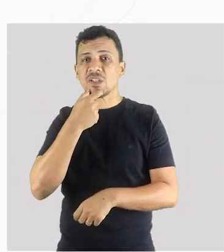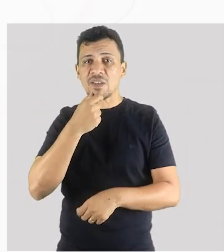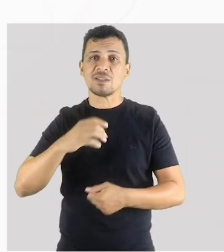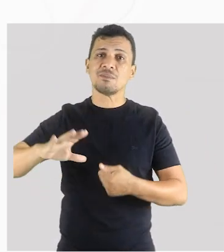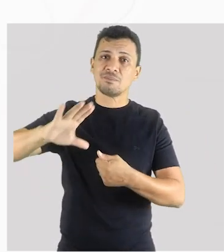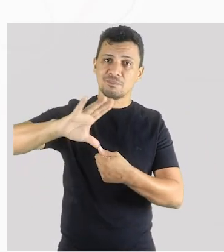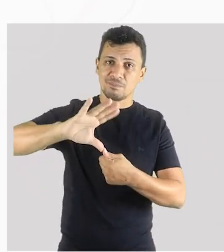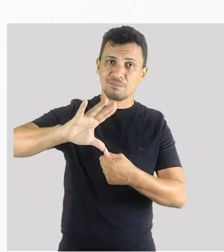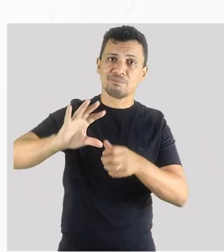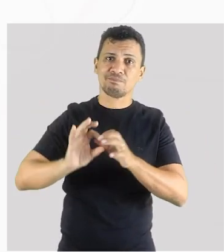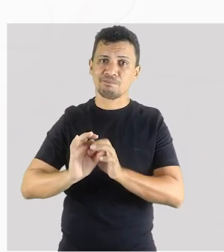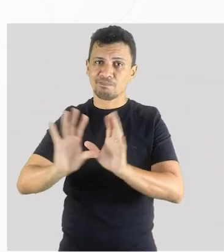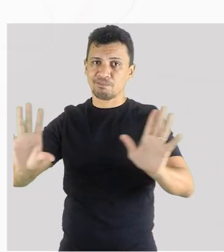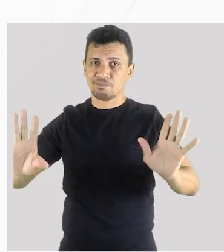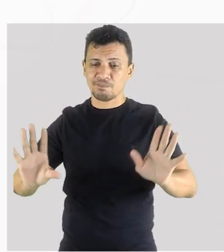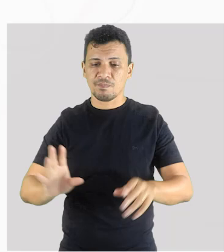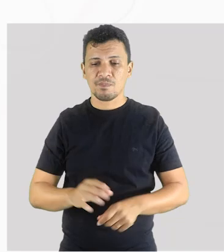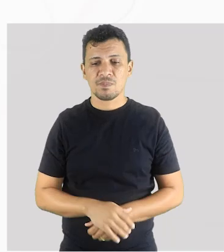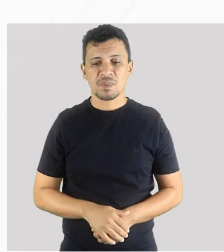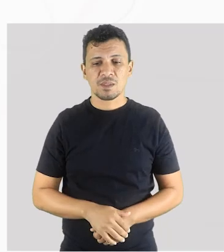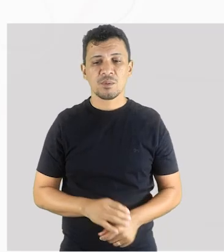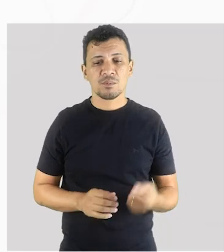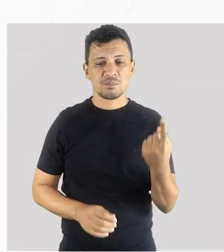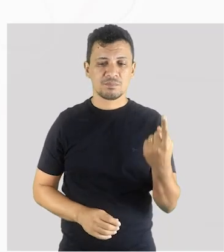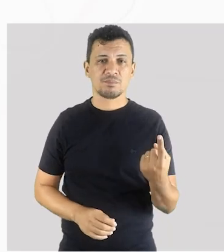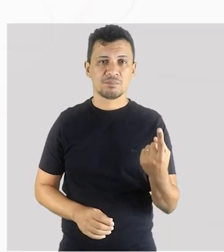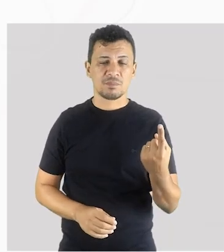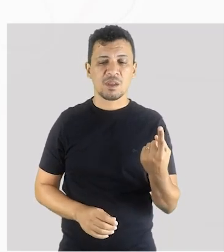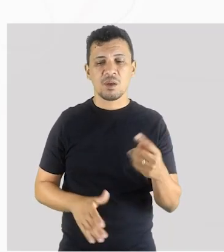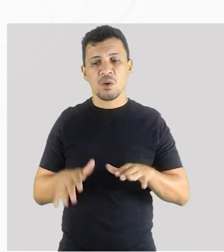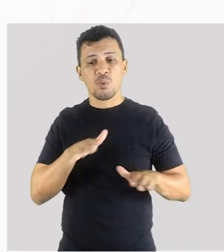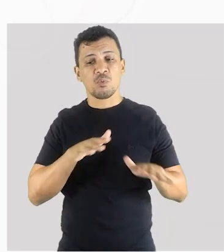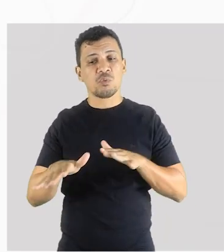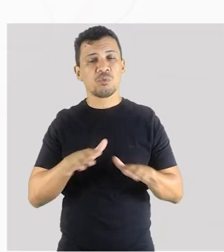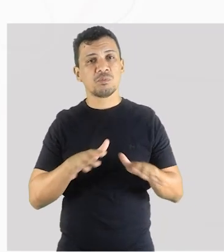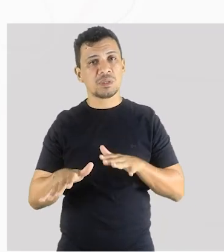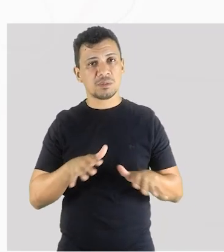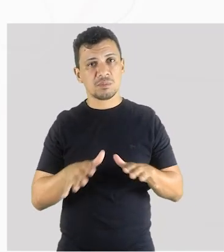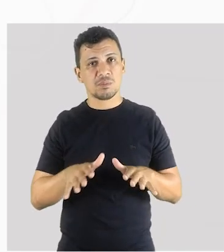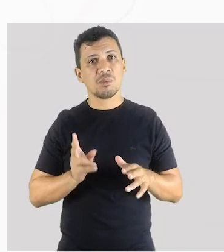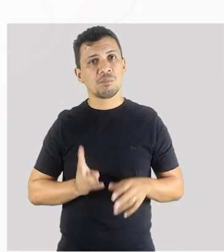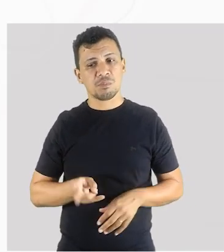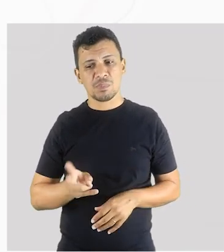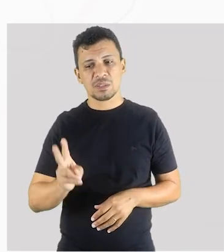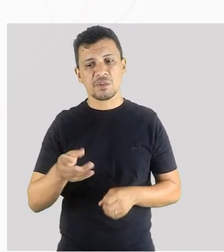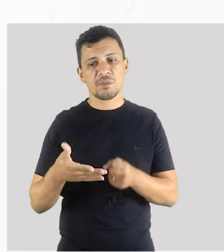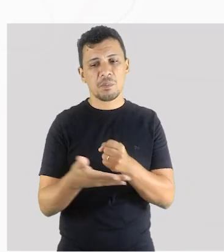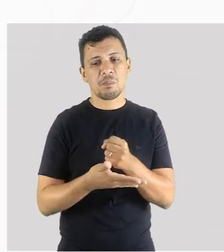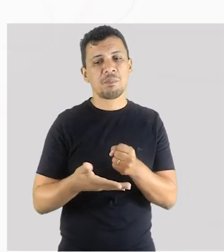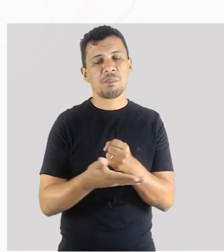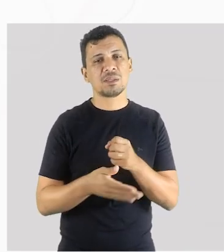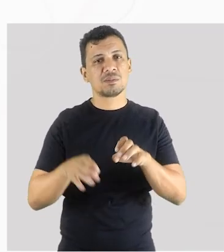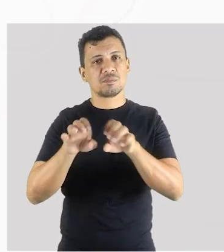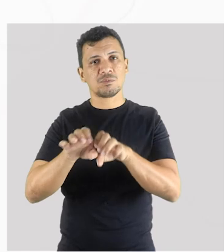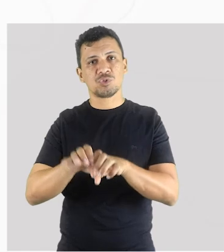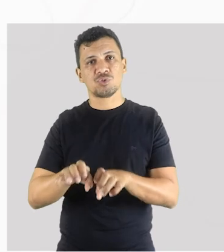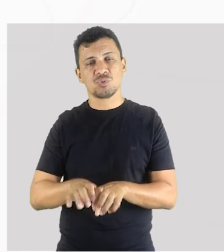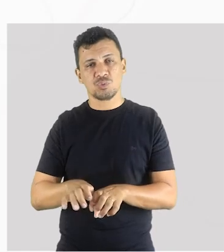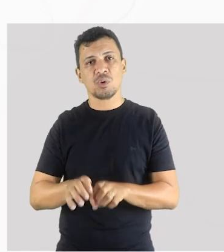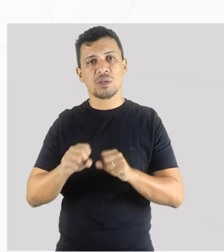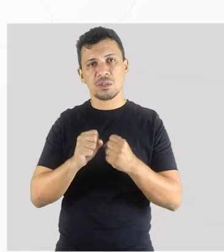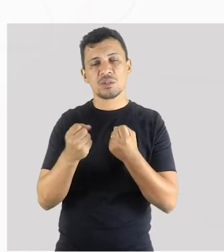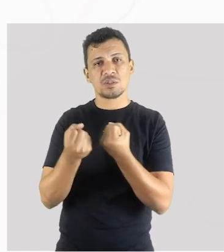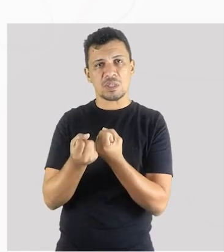Norte. 1. Foi um movimento que manteve as bases da estrutura da sociedade